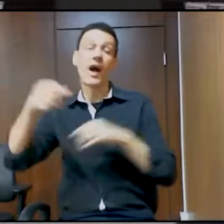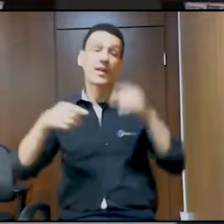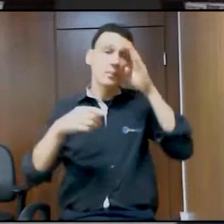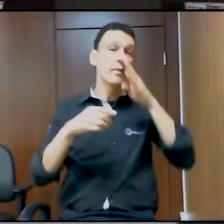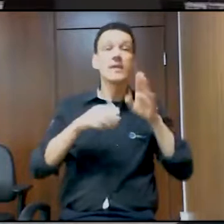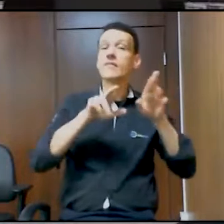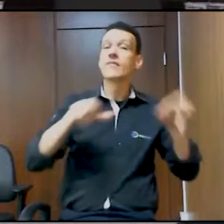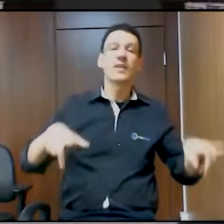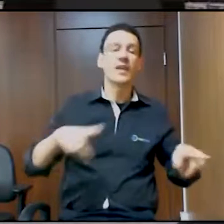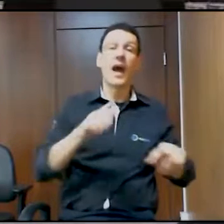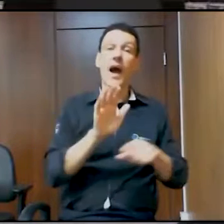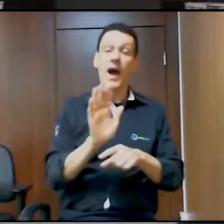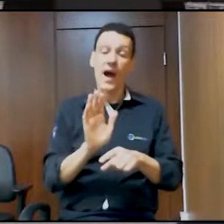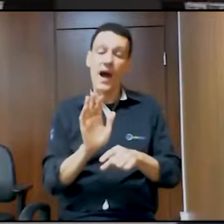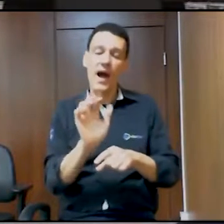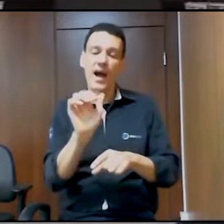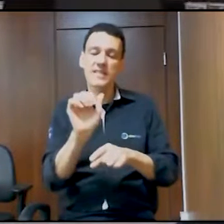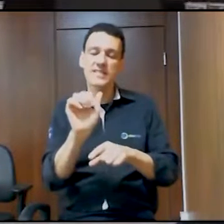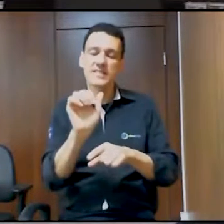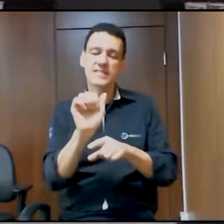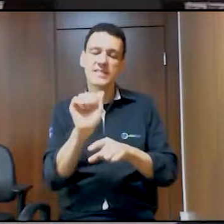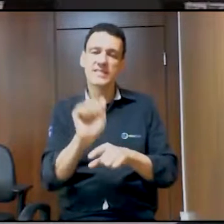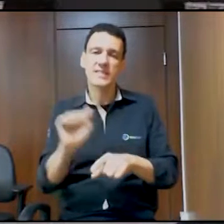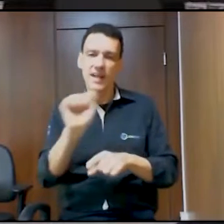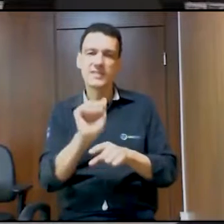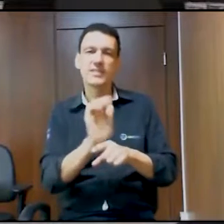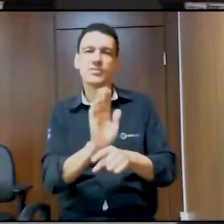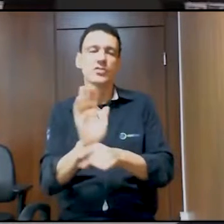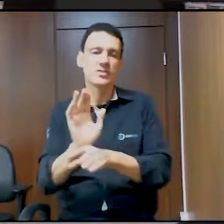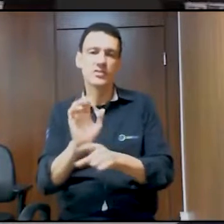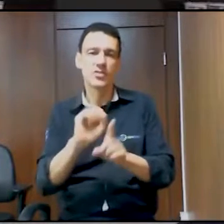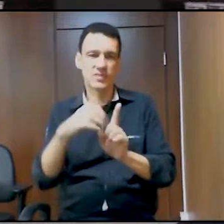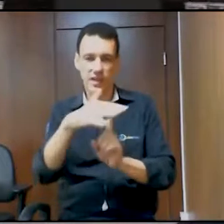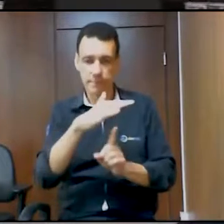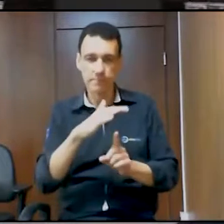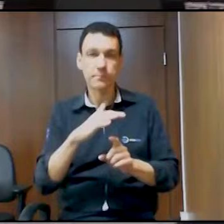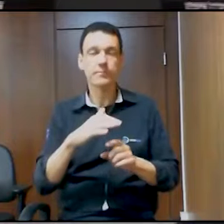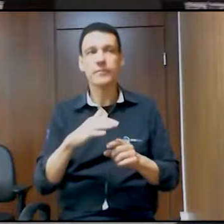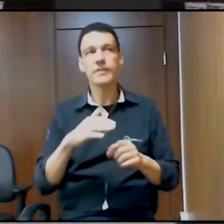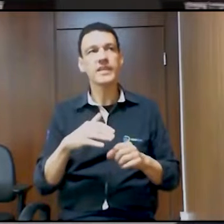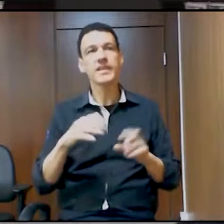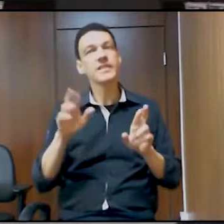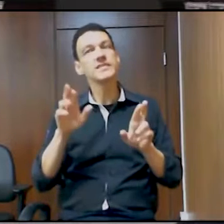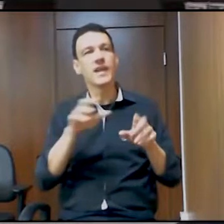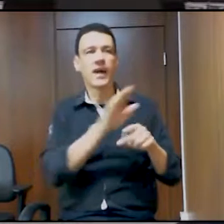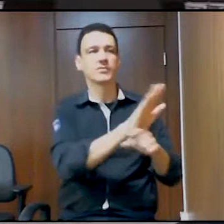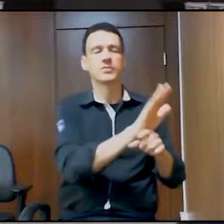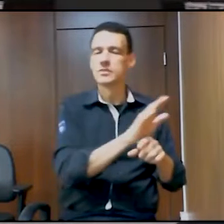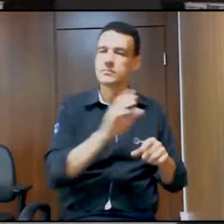outros países fala em pessoas sem casa, pessoas sem teto, pessoas sem abrigo.